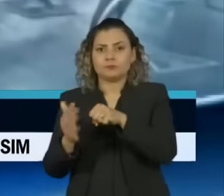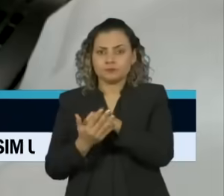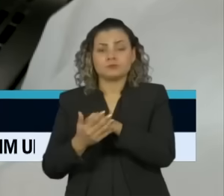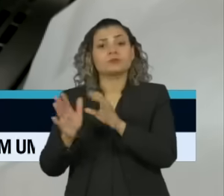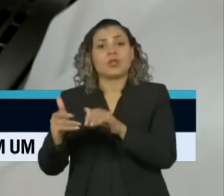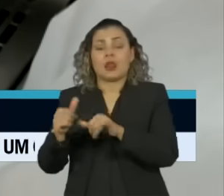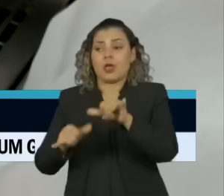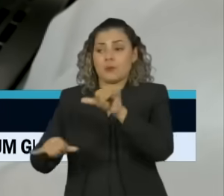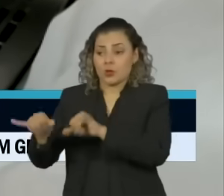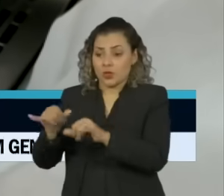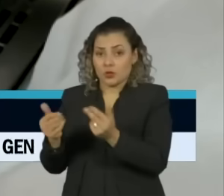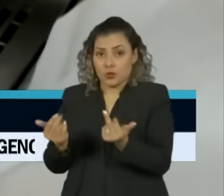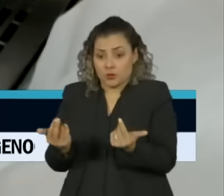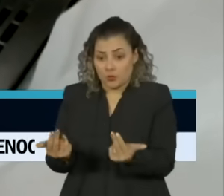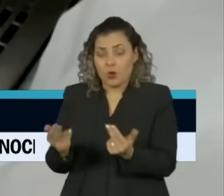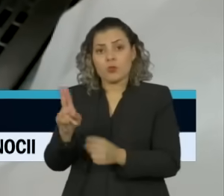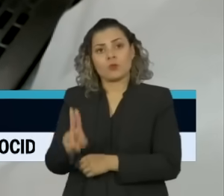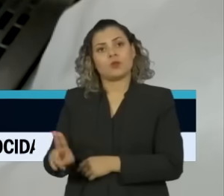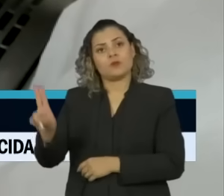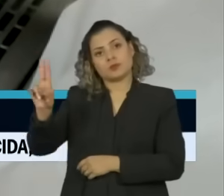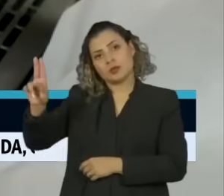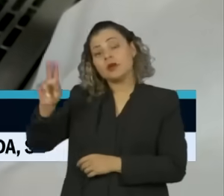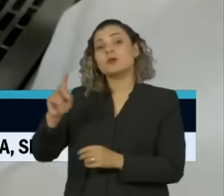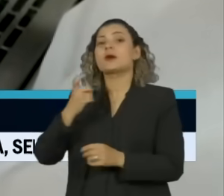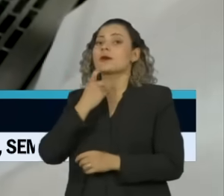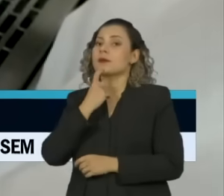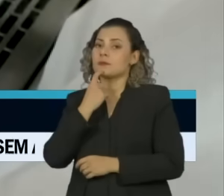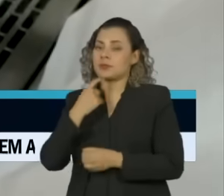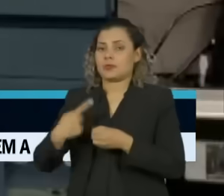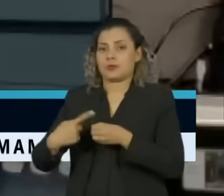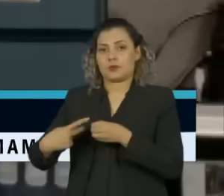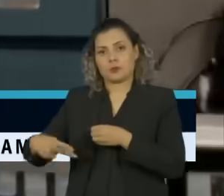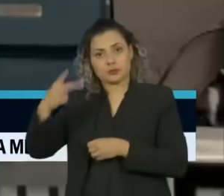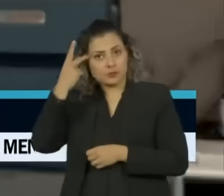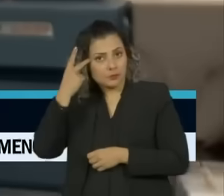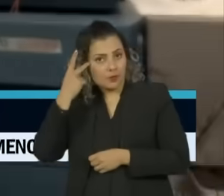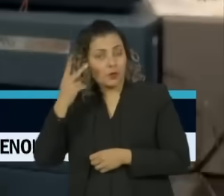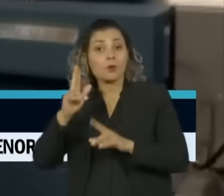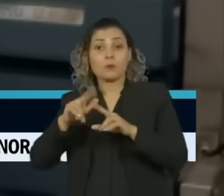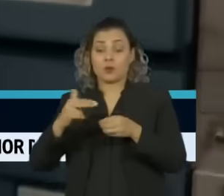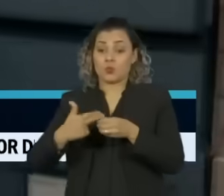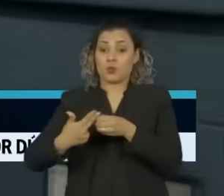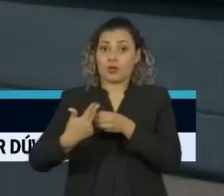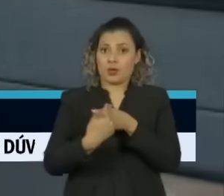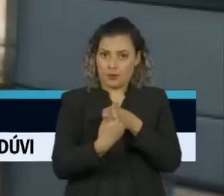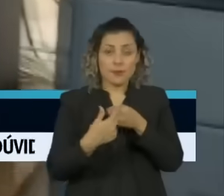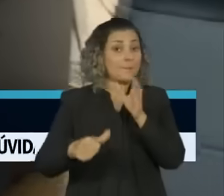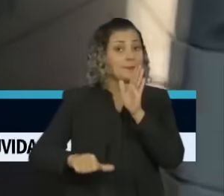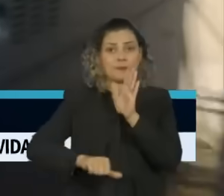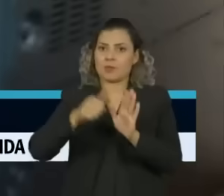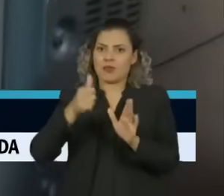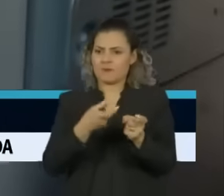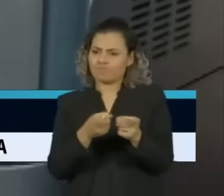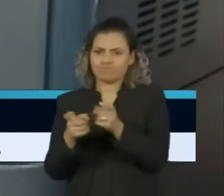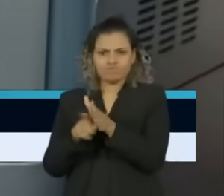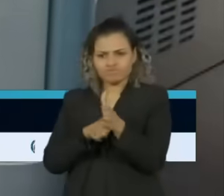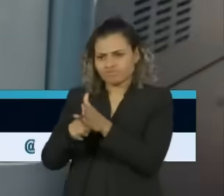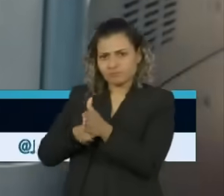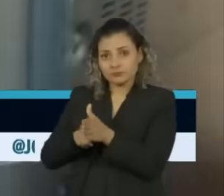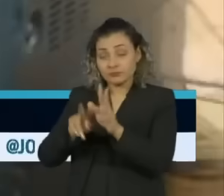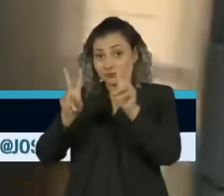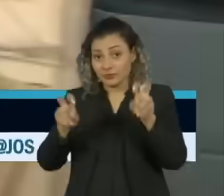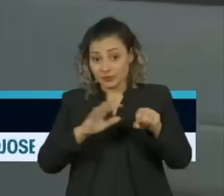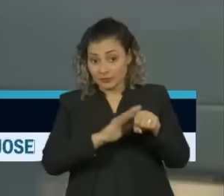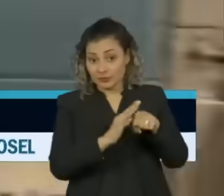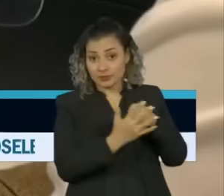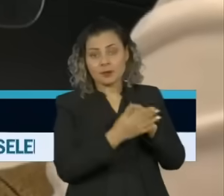de laboratórios como este da Universidade de Campinas, no interior paulista. Quando a Unicamp se reuniu pela primeira vez para tratar da pandemia,